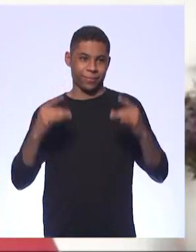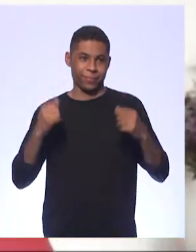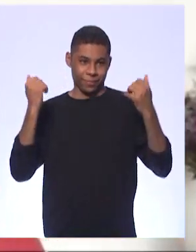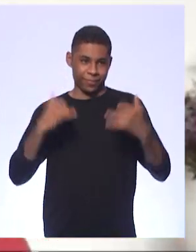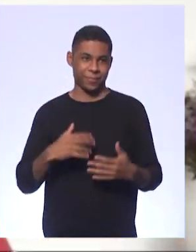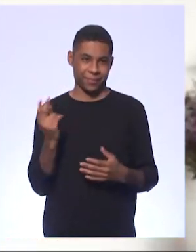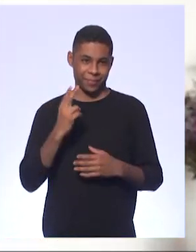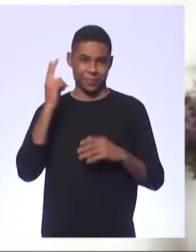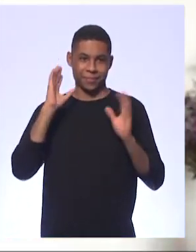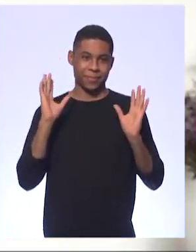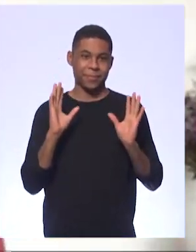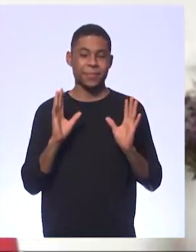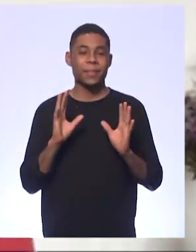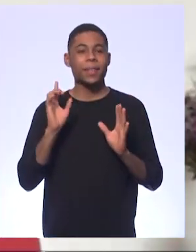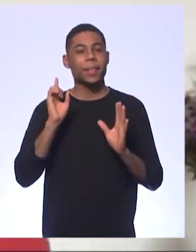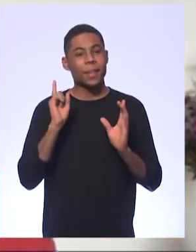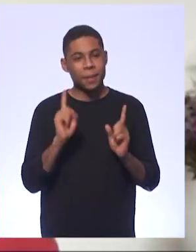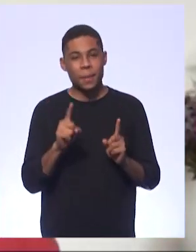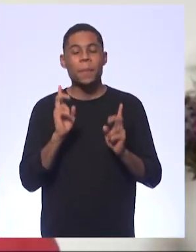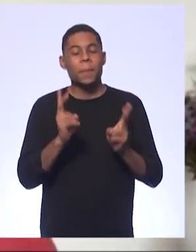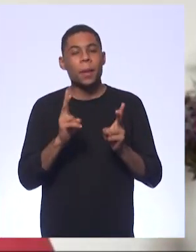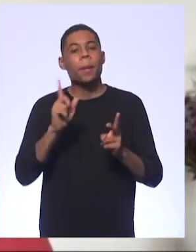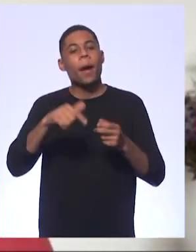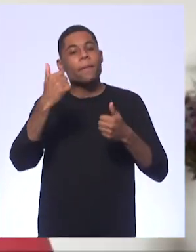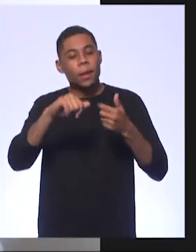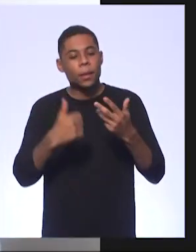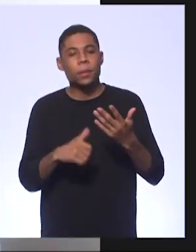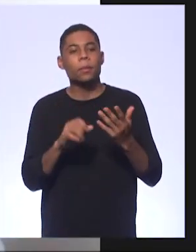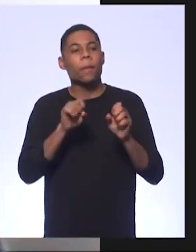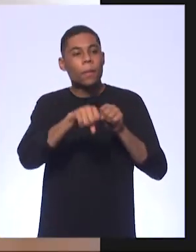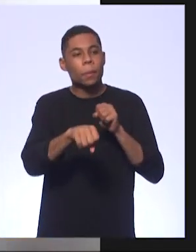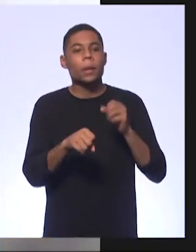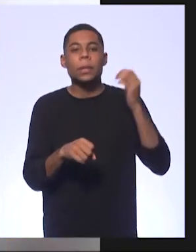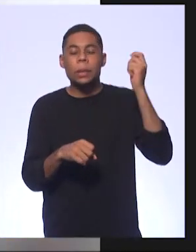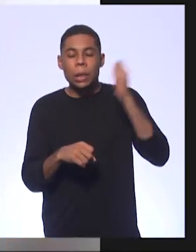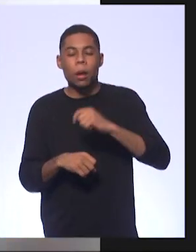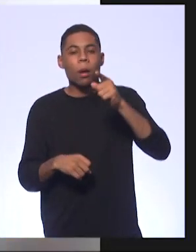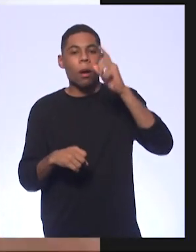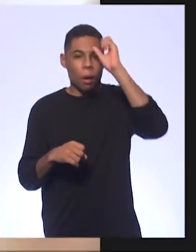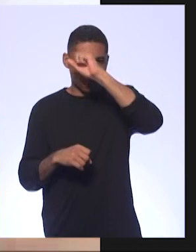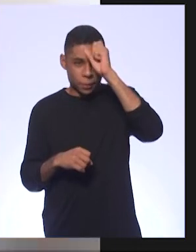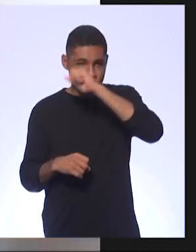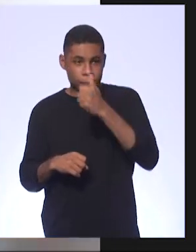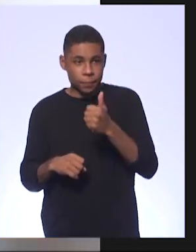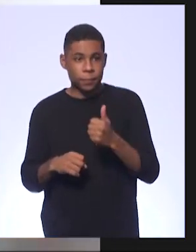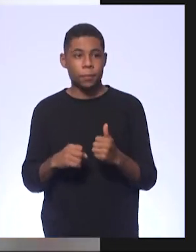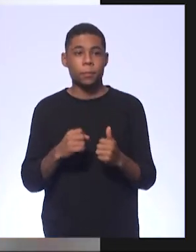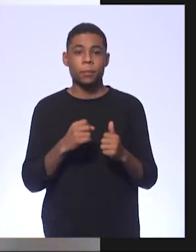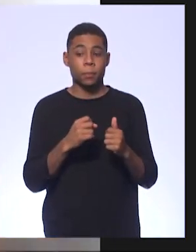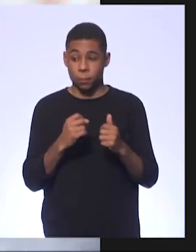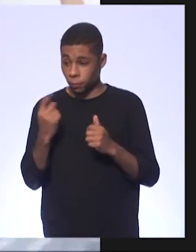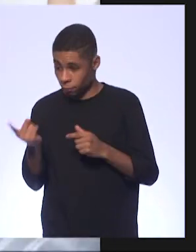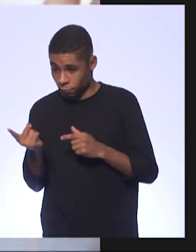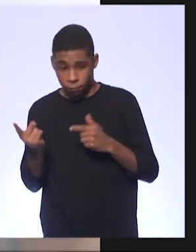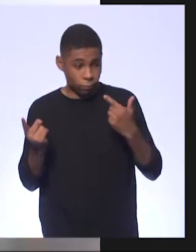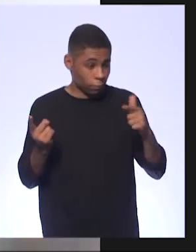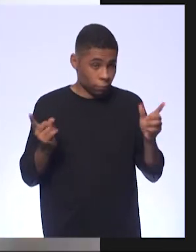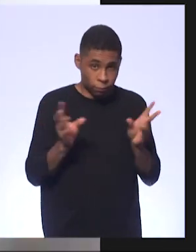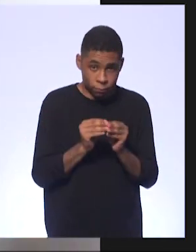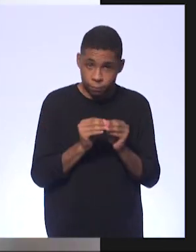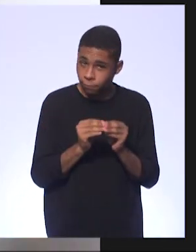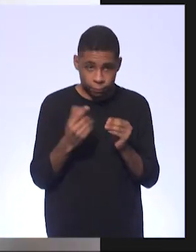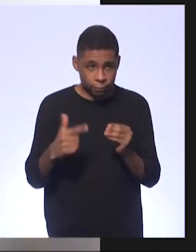que vocês guardassem? A avaliação formativa, a avaliação para a aprendizagem. Um sem o outro, não é o que o Chico